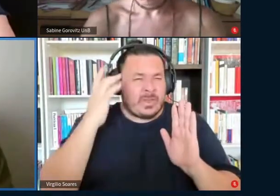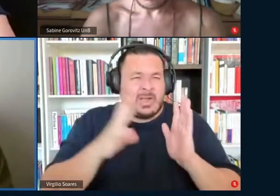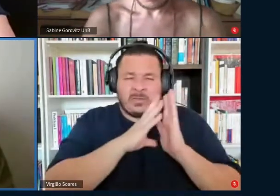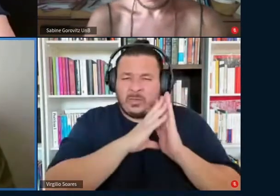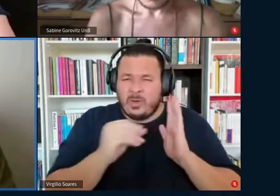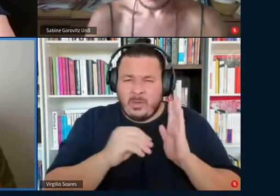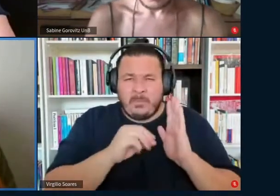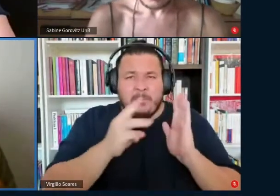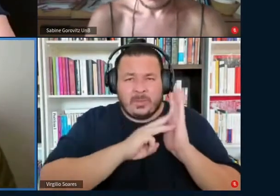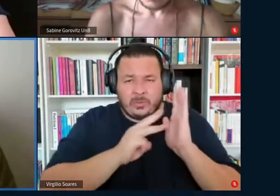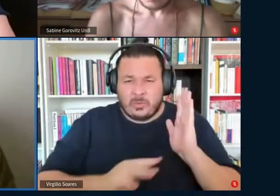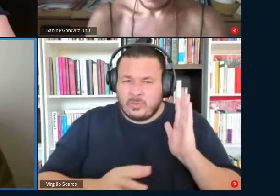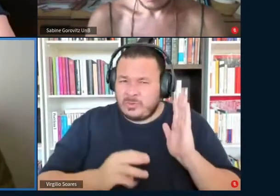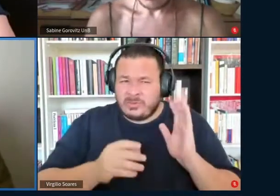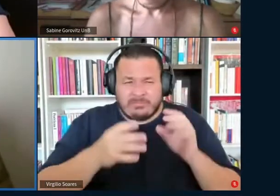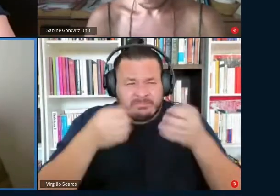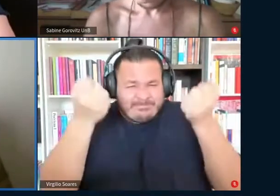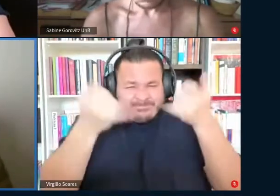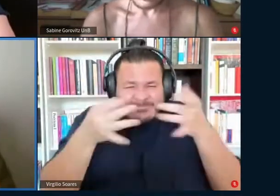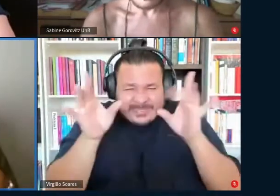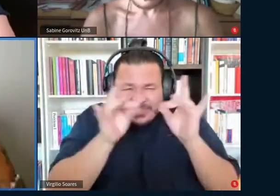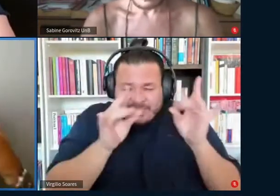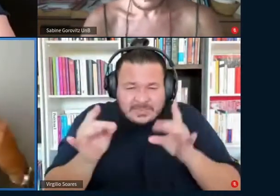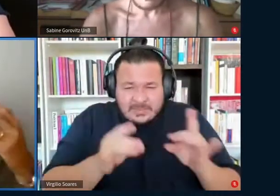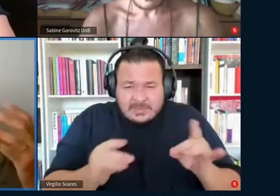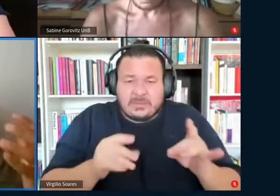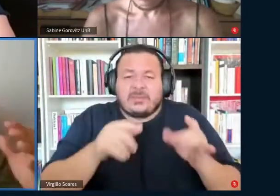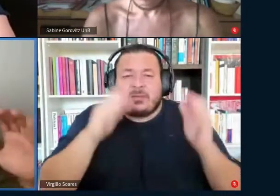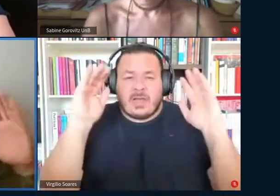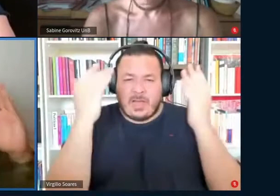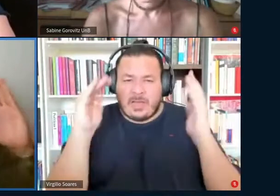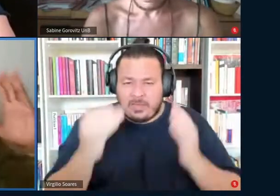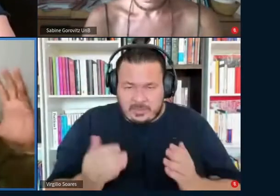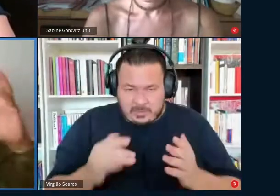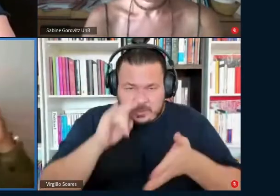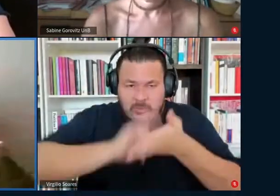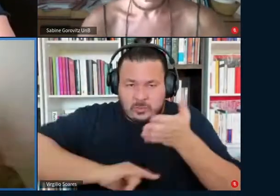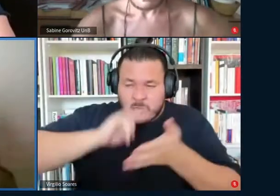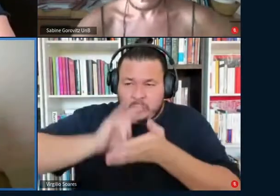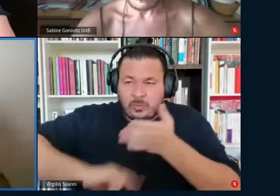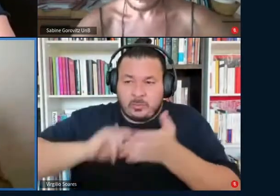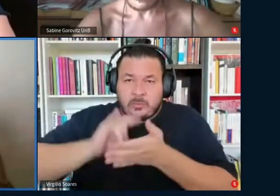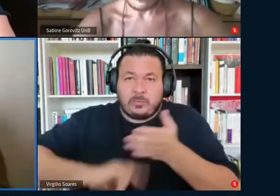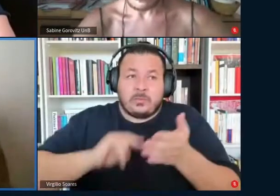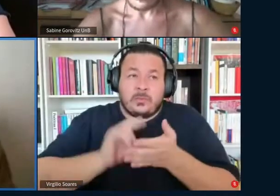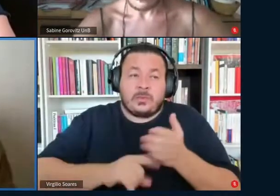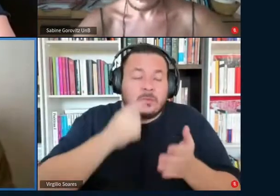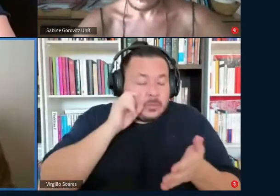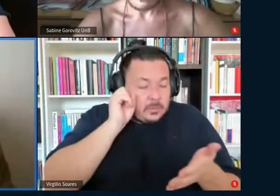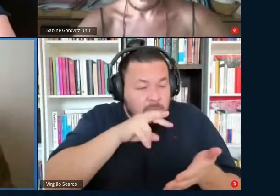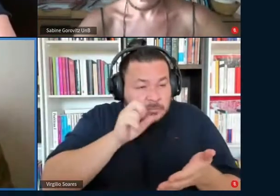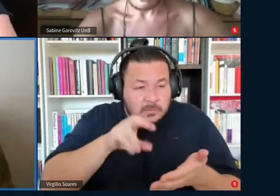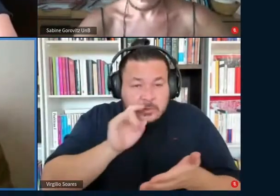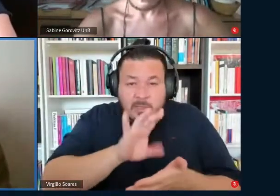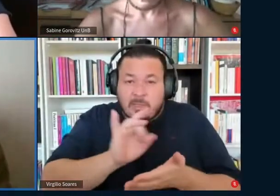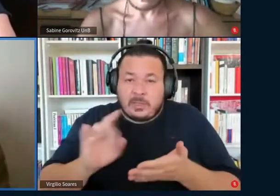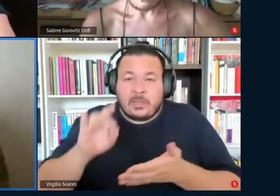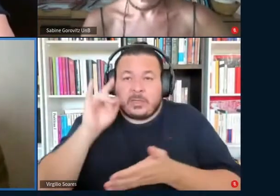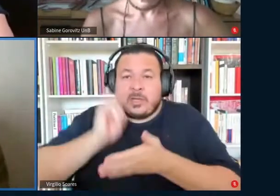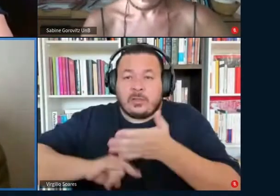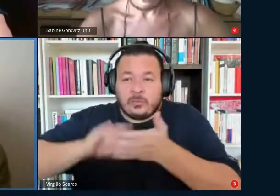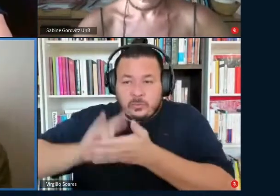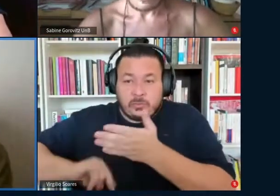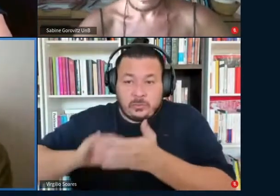bem descrita, o caminho que vocês fizeram de análise documental, né, de olhar cada documento e tal.